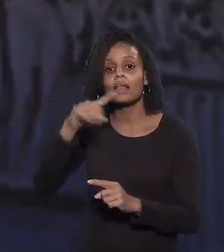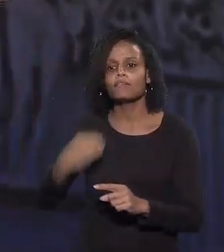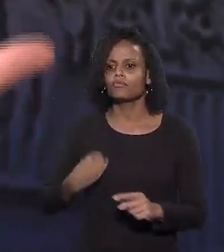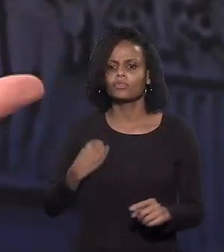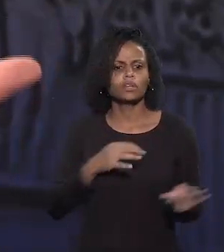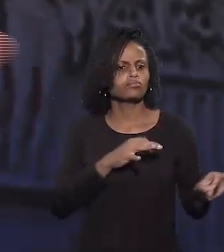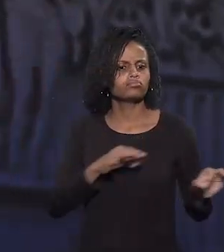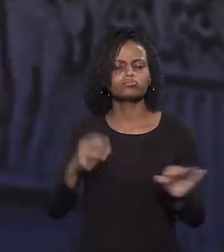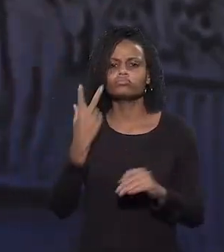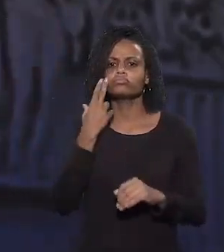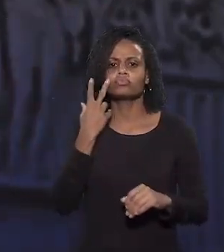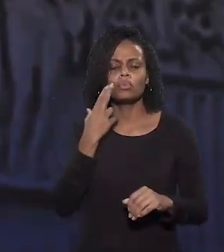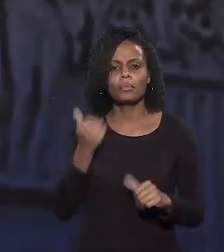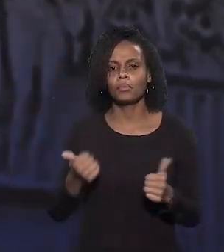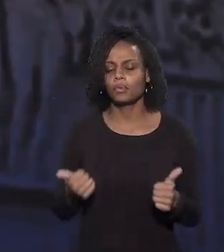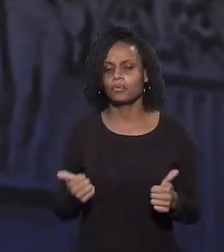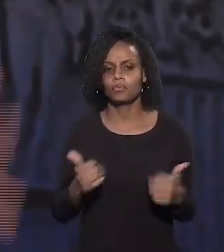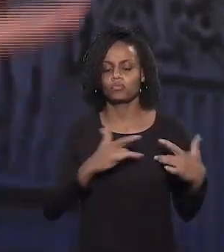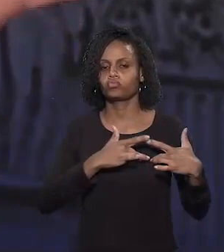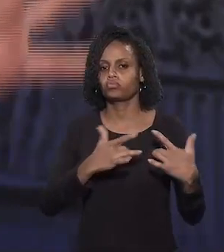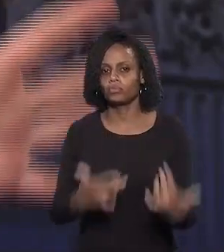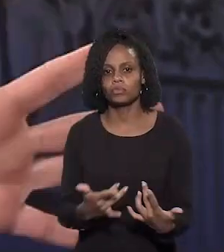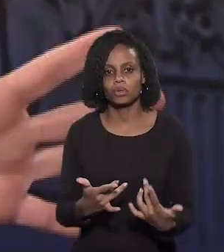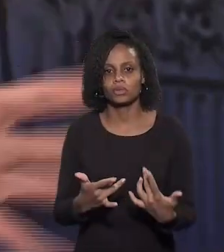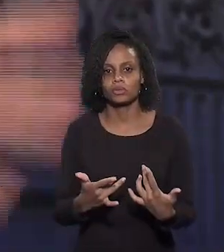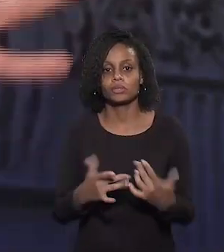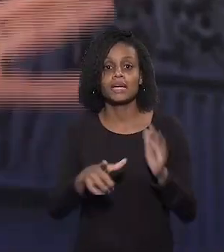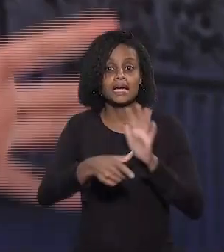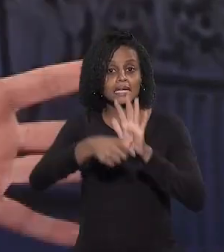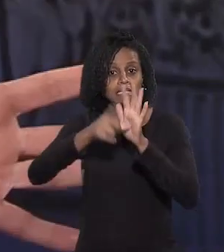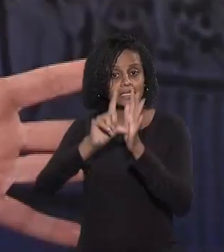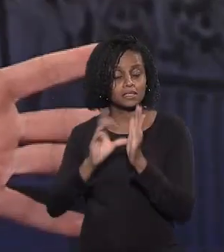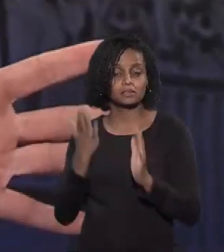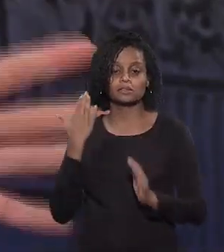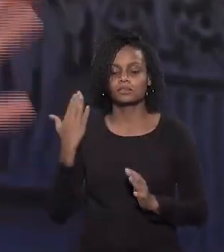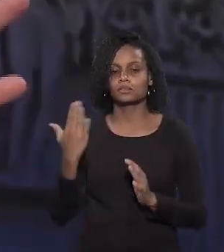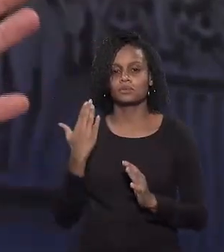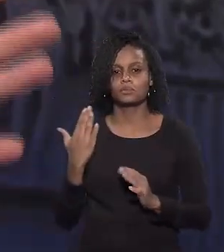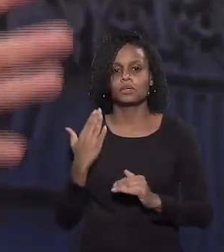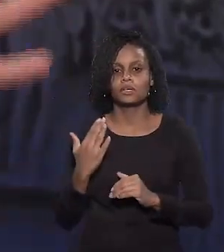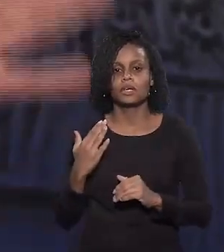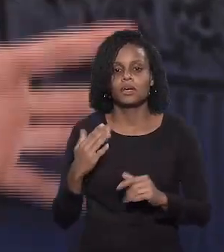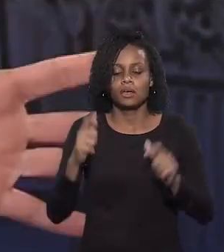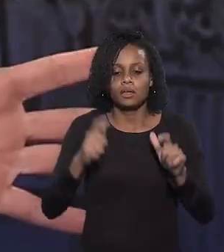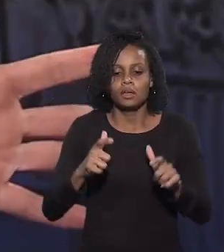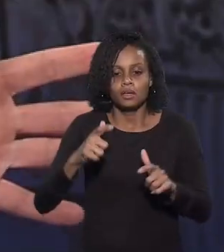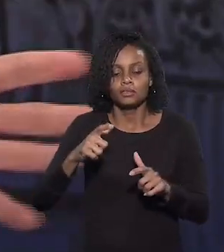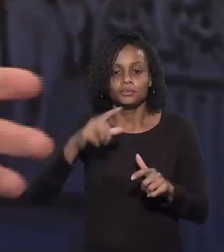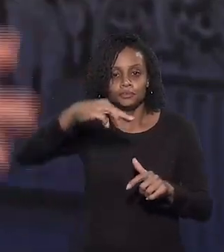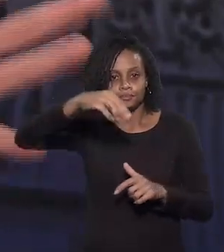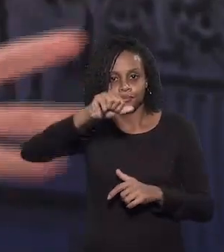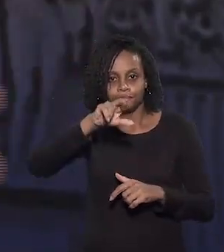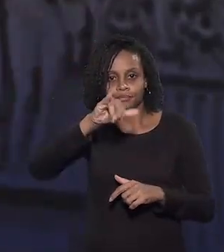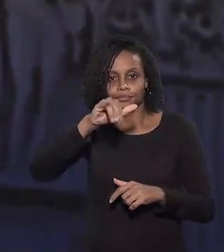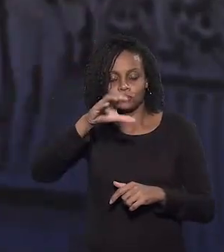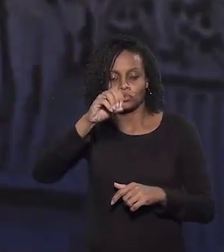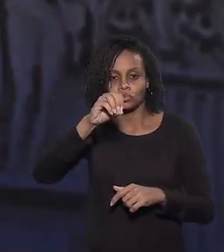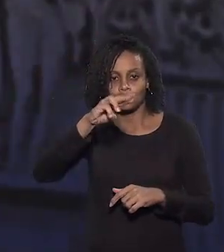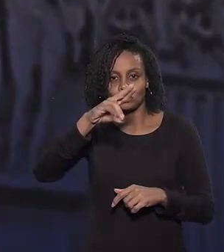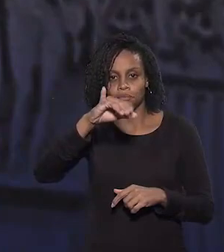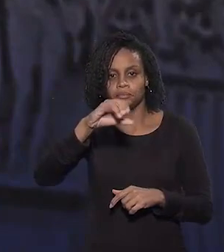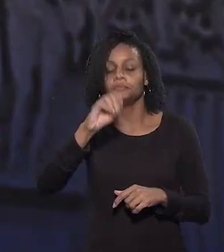vida livremente. E é voluntário. O que se fazia anteriormente nos